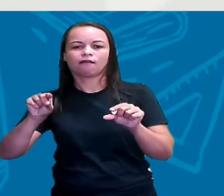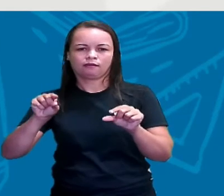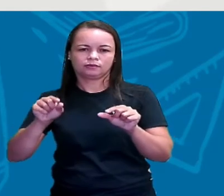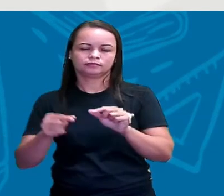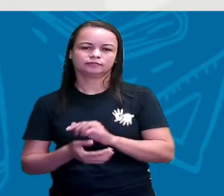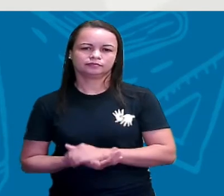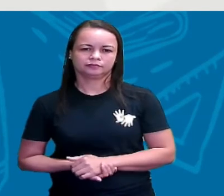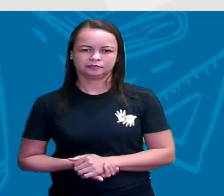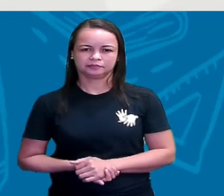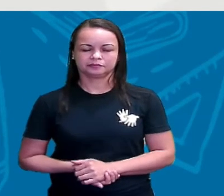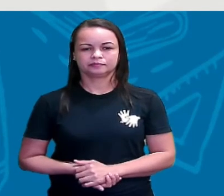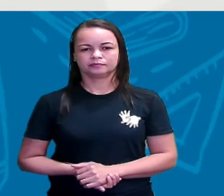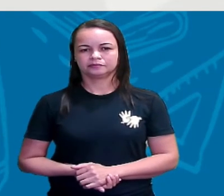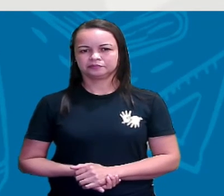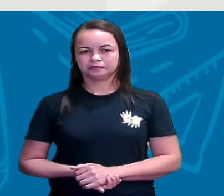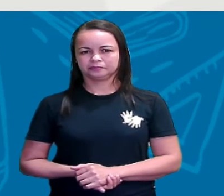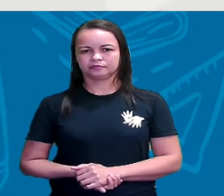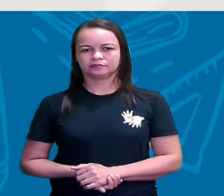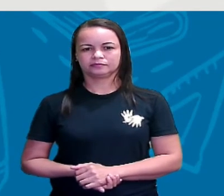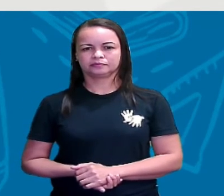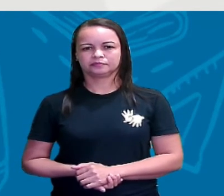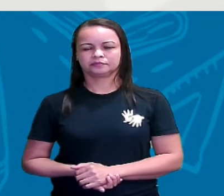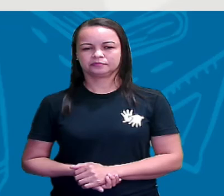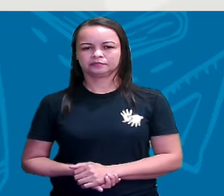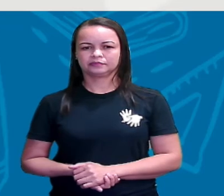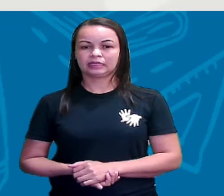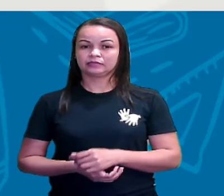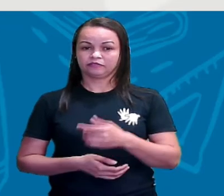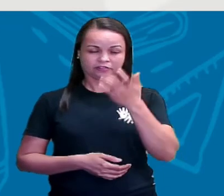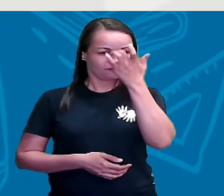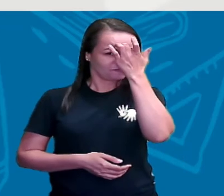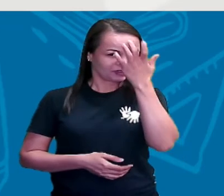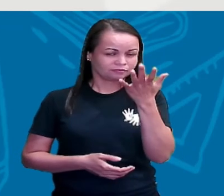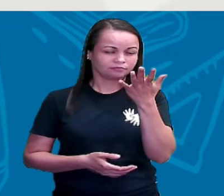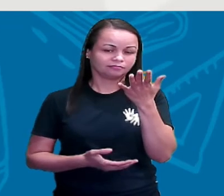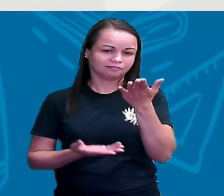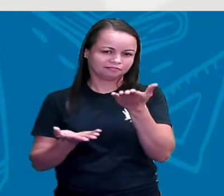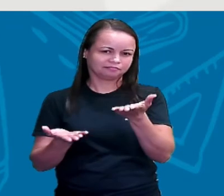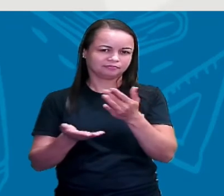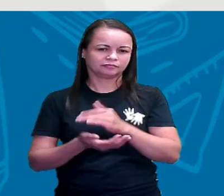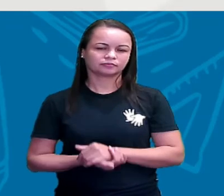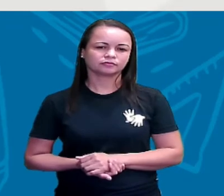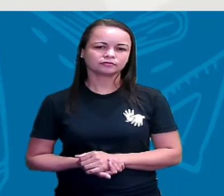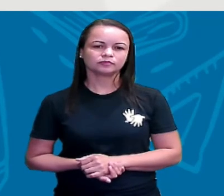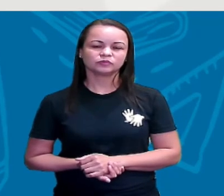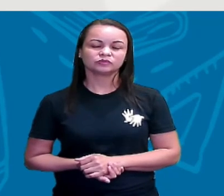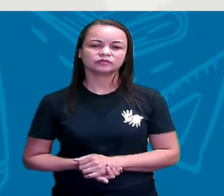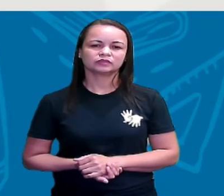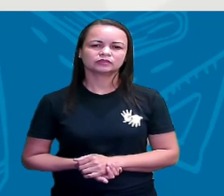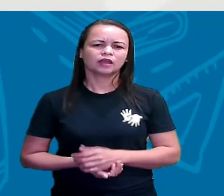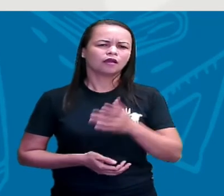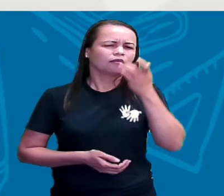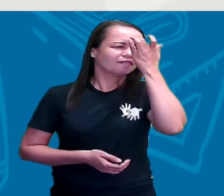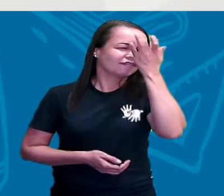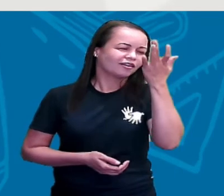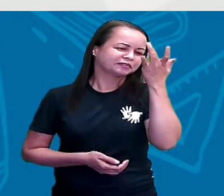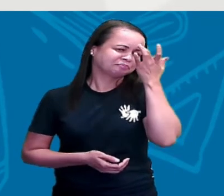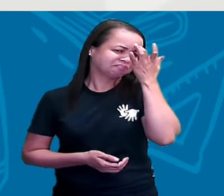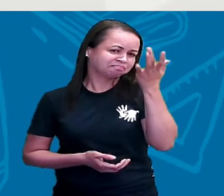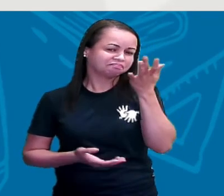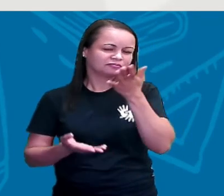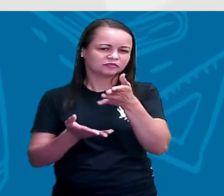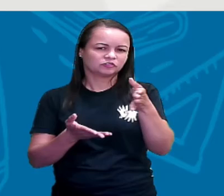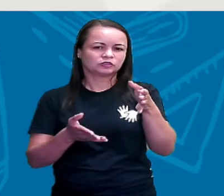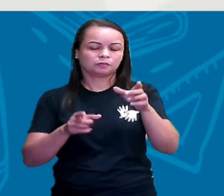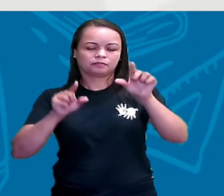frase. To the United States of America. Tá vendo como é fácil? Gente, facinho, facinho para você